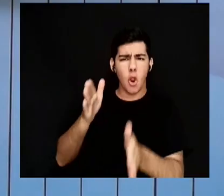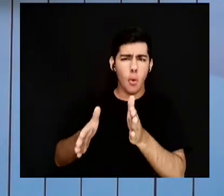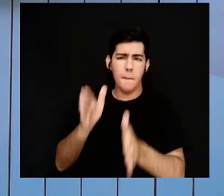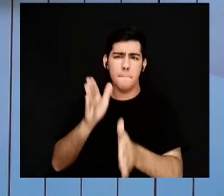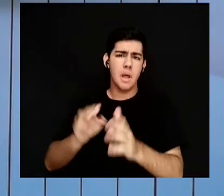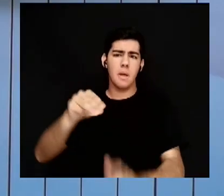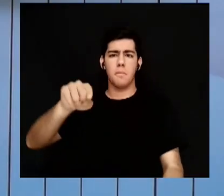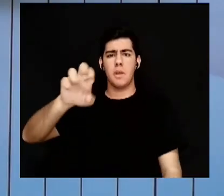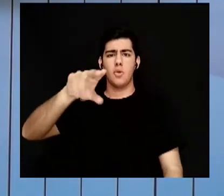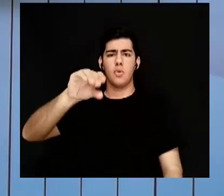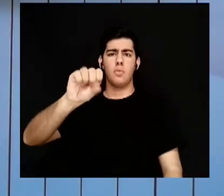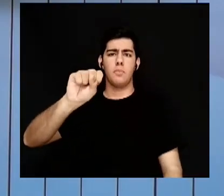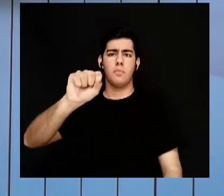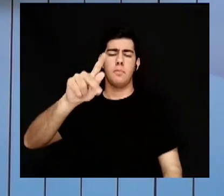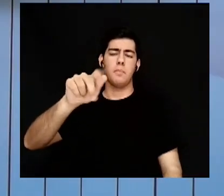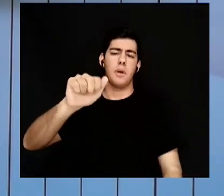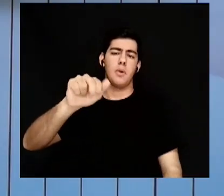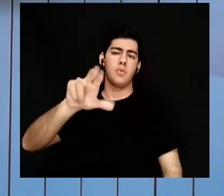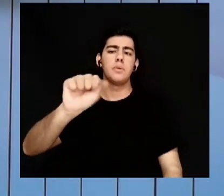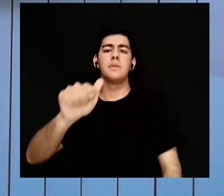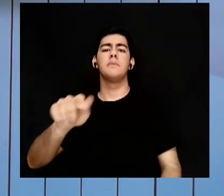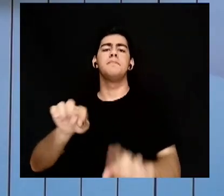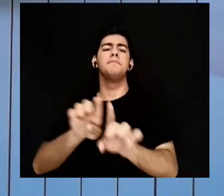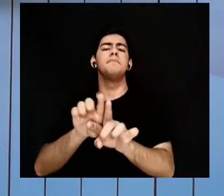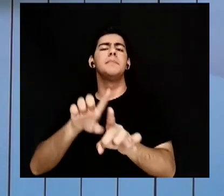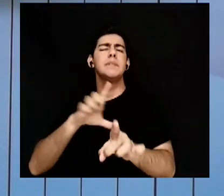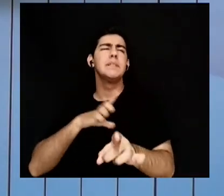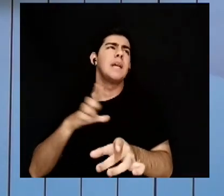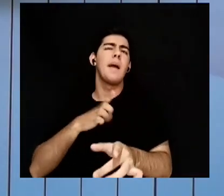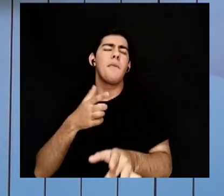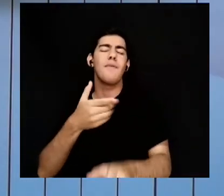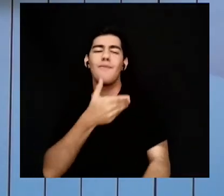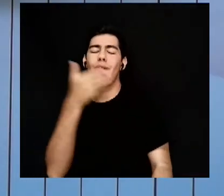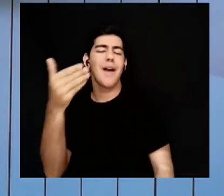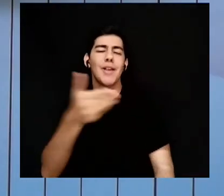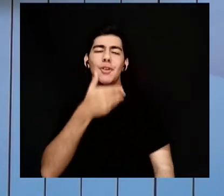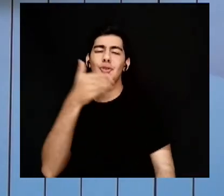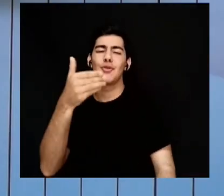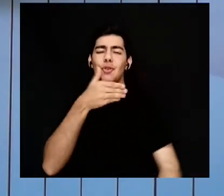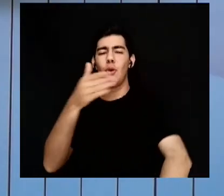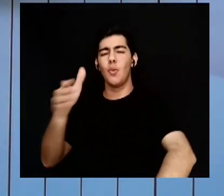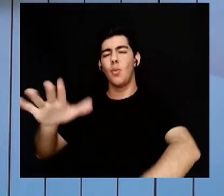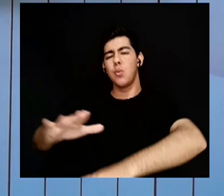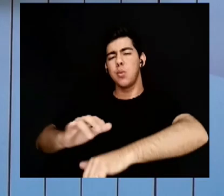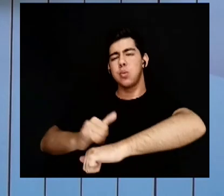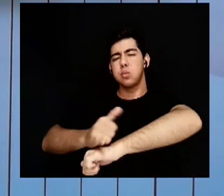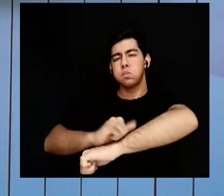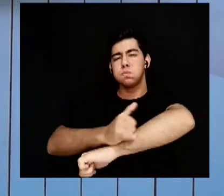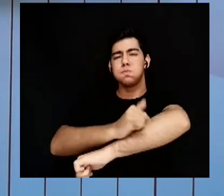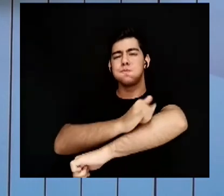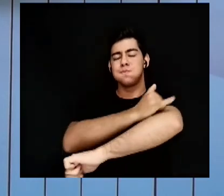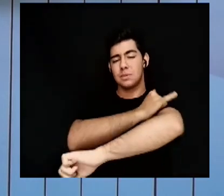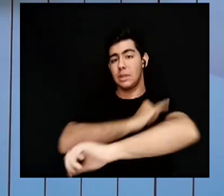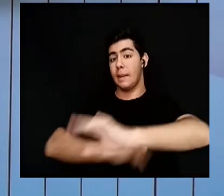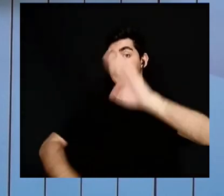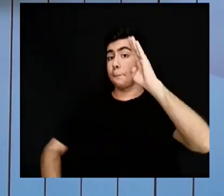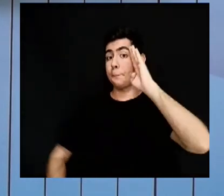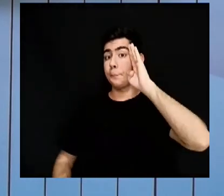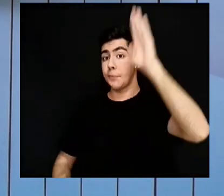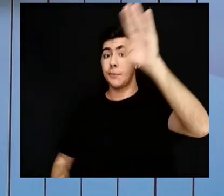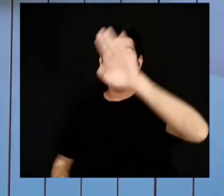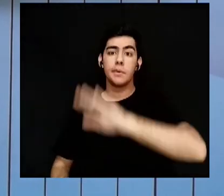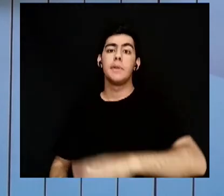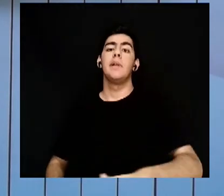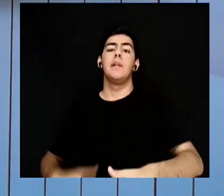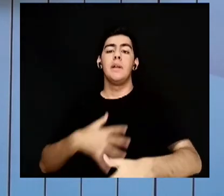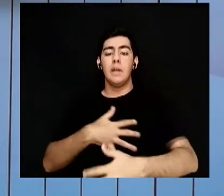aí uma certa facilidade em engordar, principalmente na barriga, né? E aí